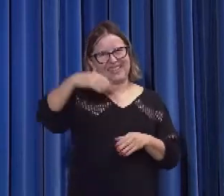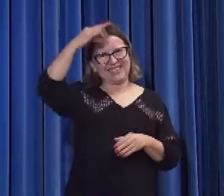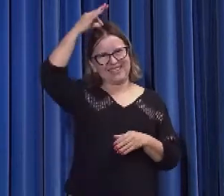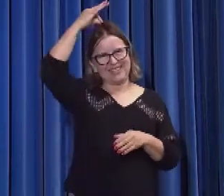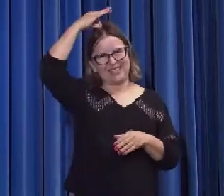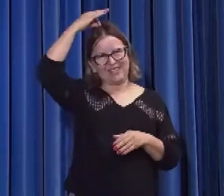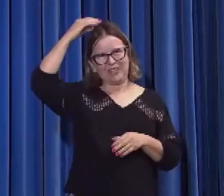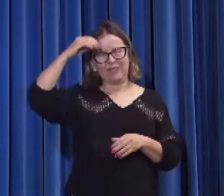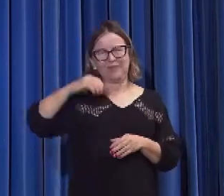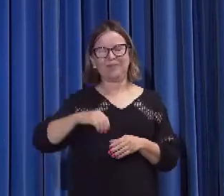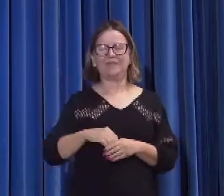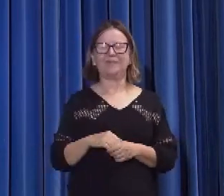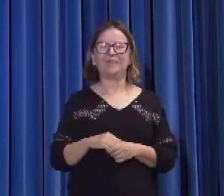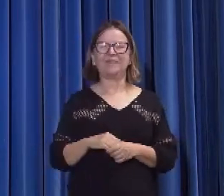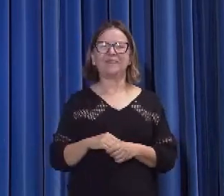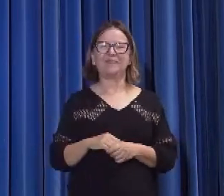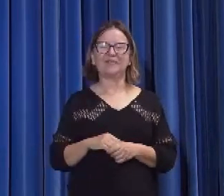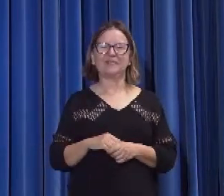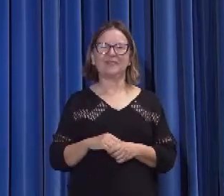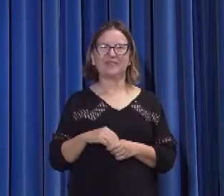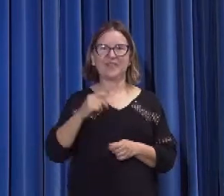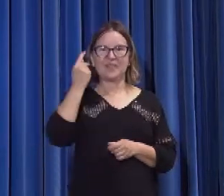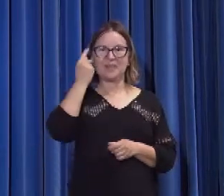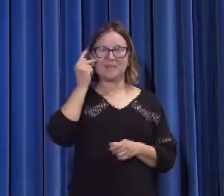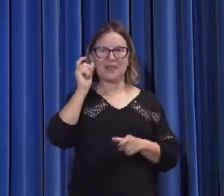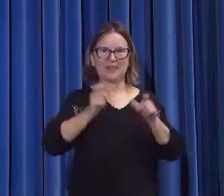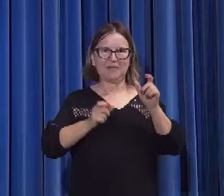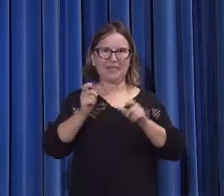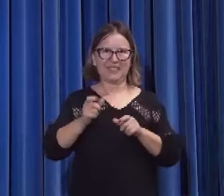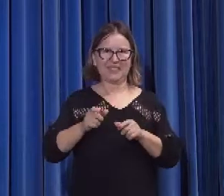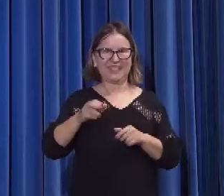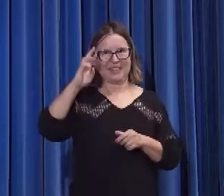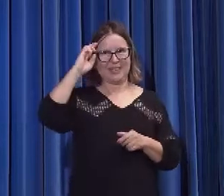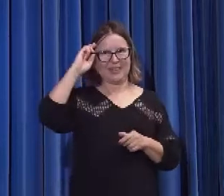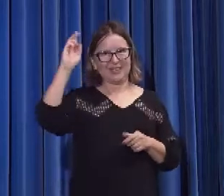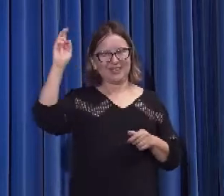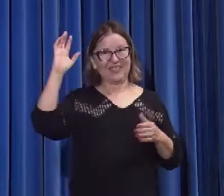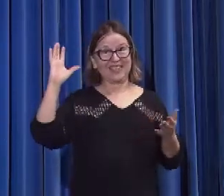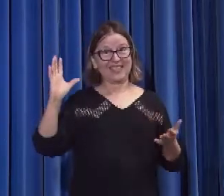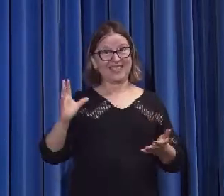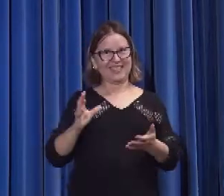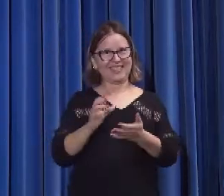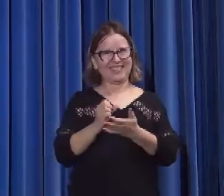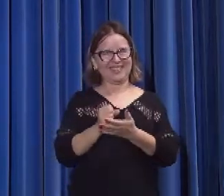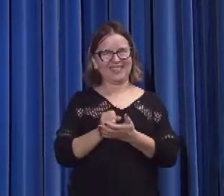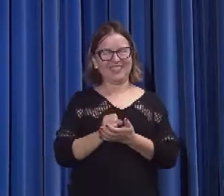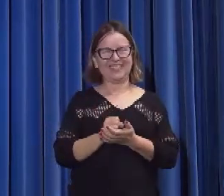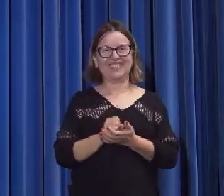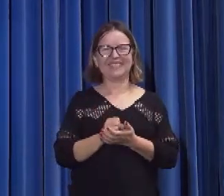Então, para aqueles que o Senhor alcançou, que o Senhor resgatou,